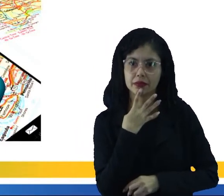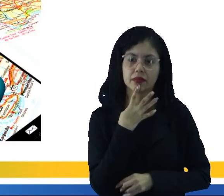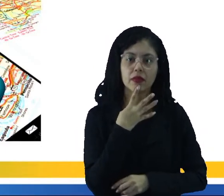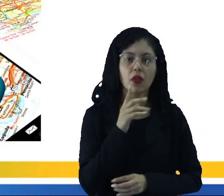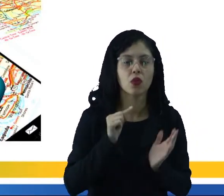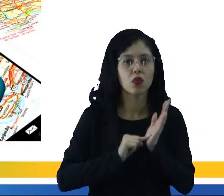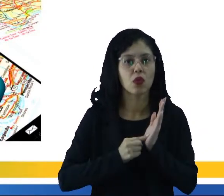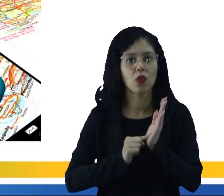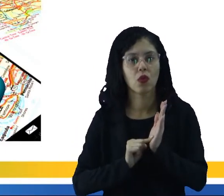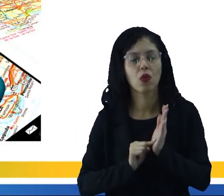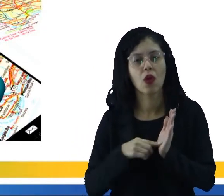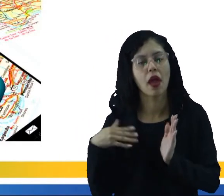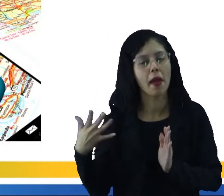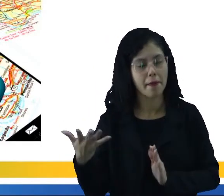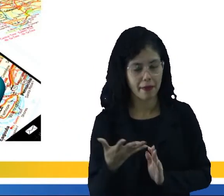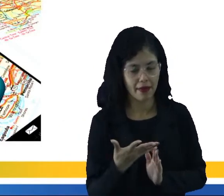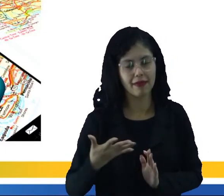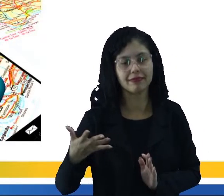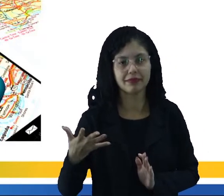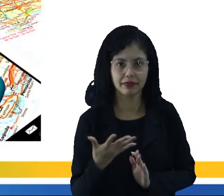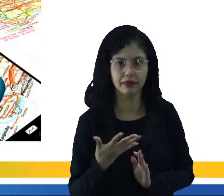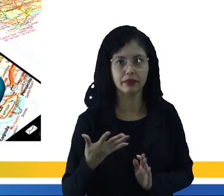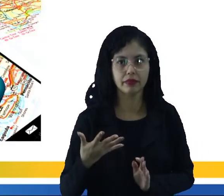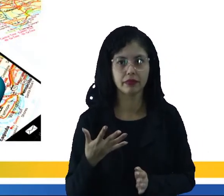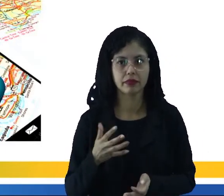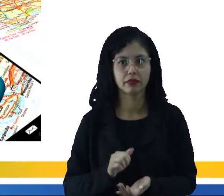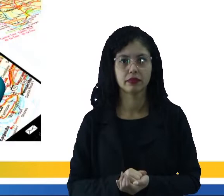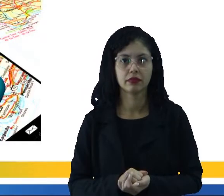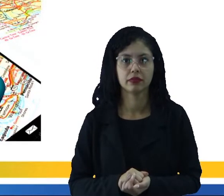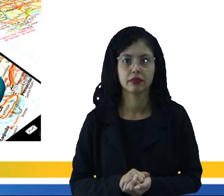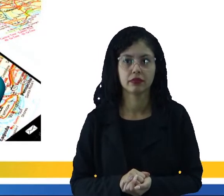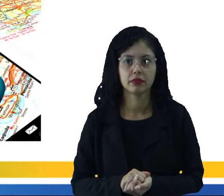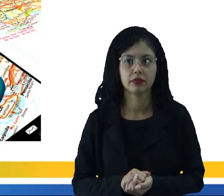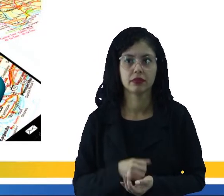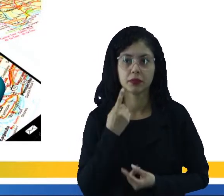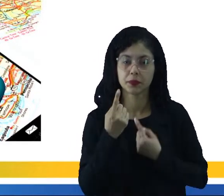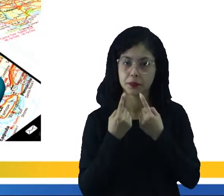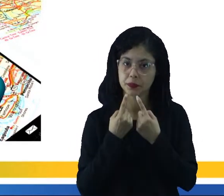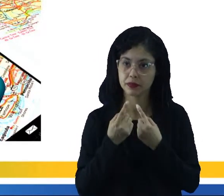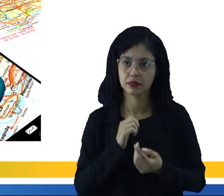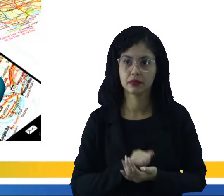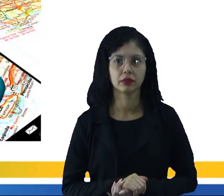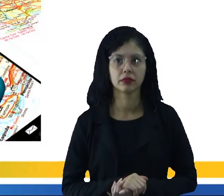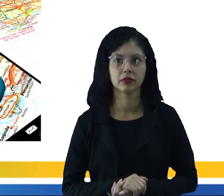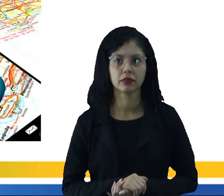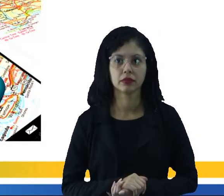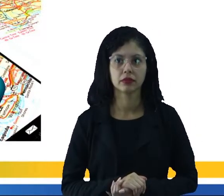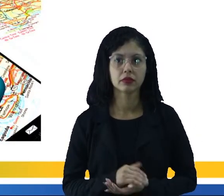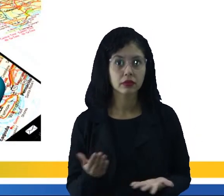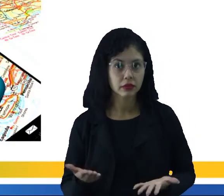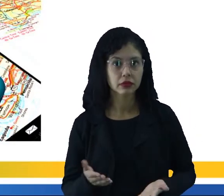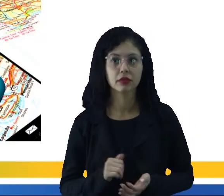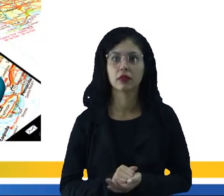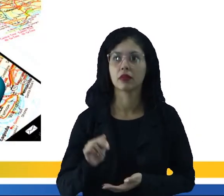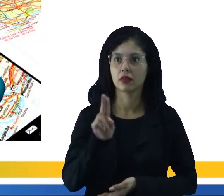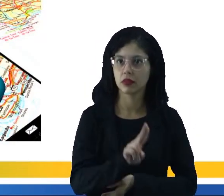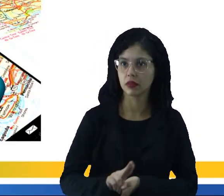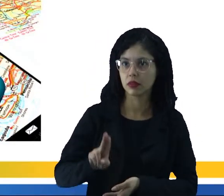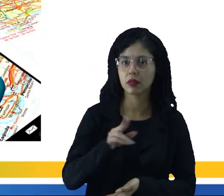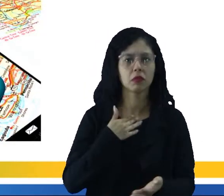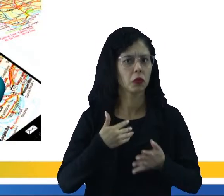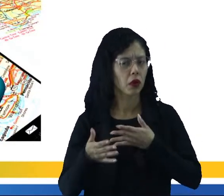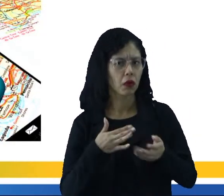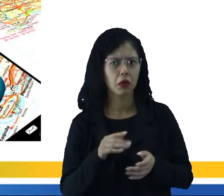cardeais que são a base desses meios de comunicação. Entretanto,